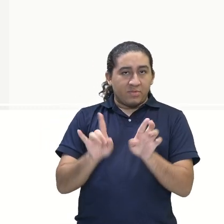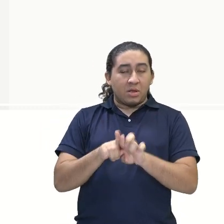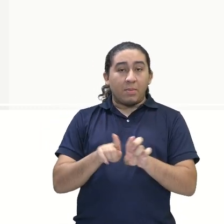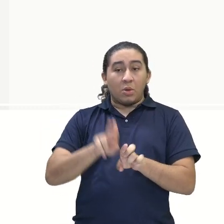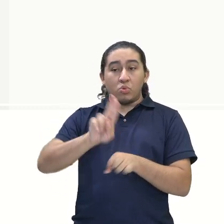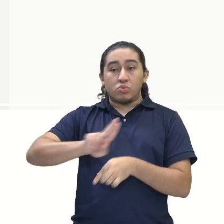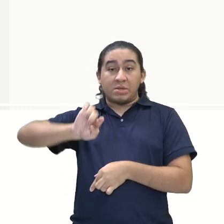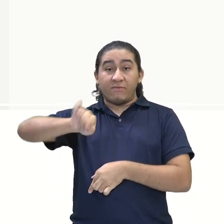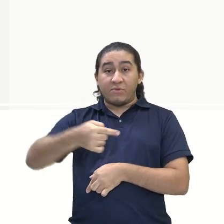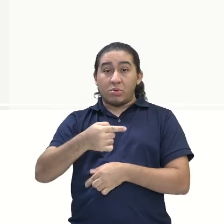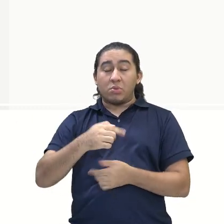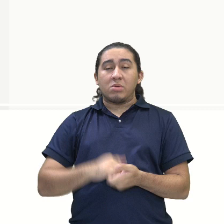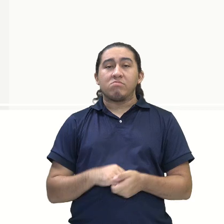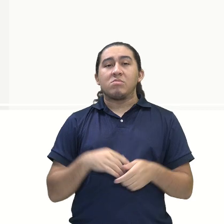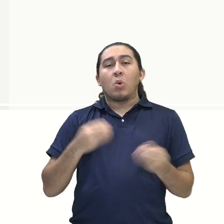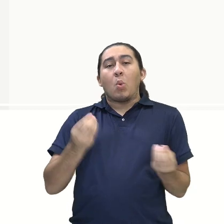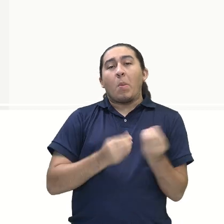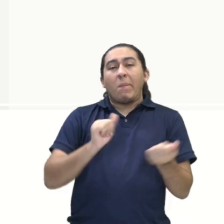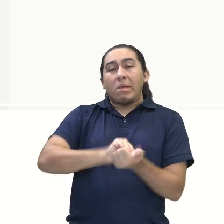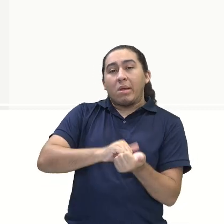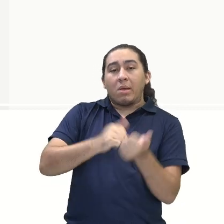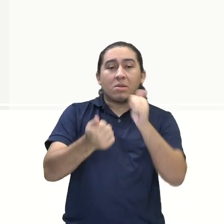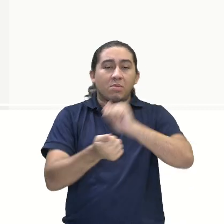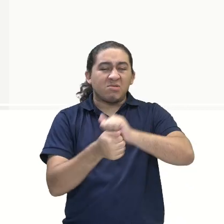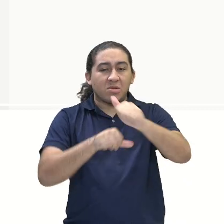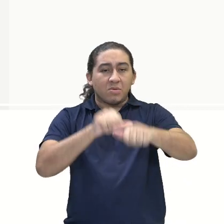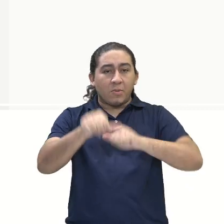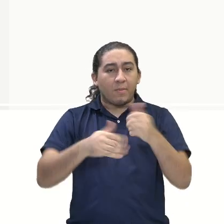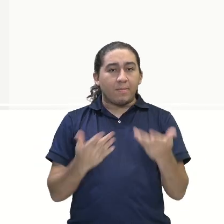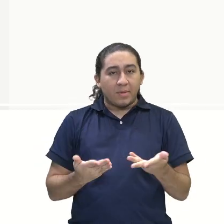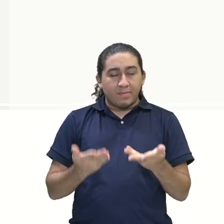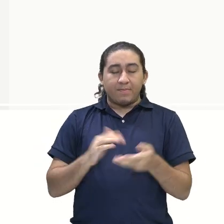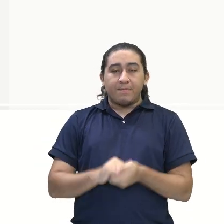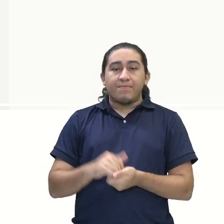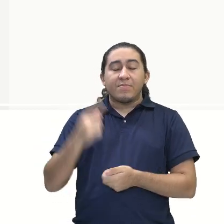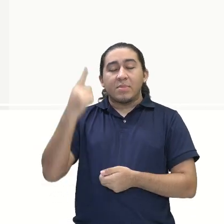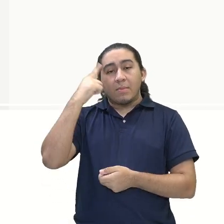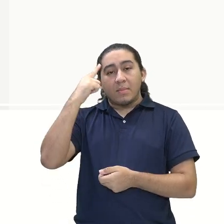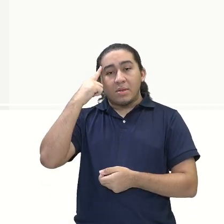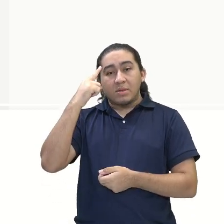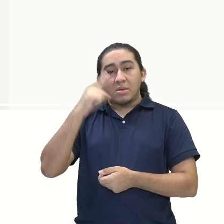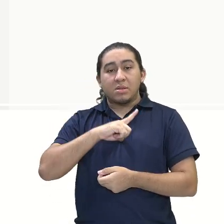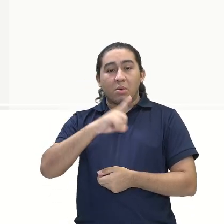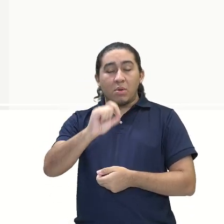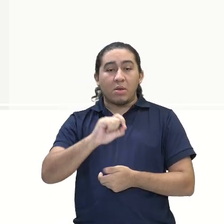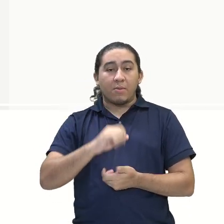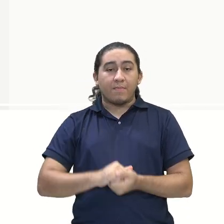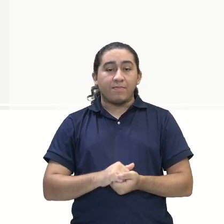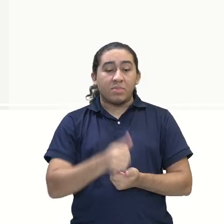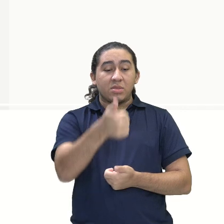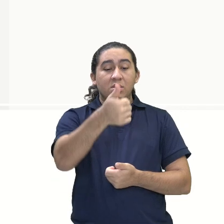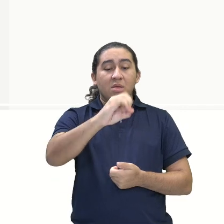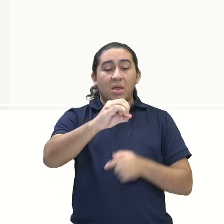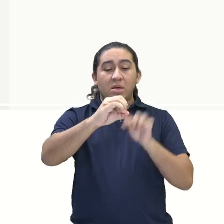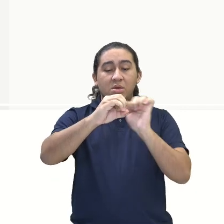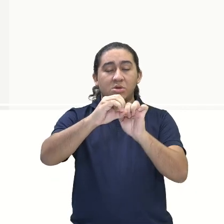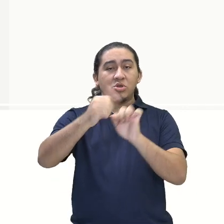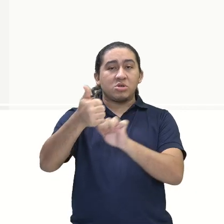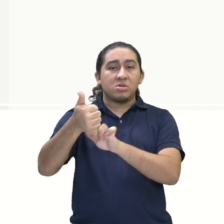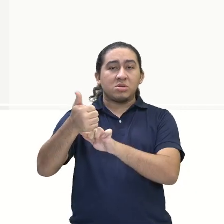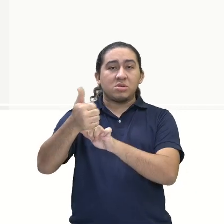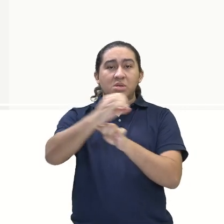decimal. Como é que eu escrevo esse número na forma decimal? Nesse caso, eu tenho uma casa decimal, certo? Então, o que é que eu